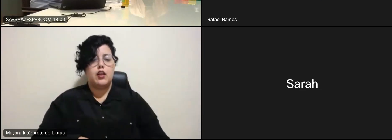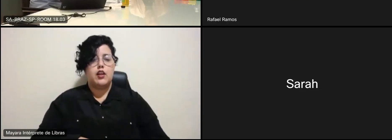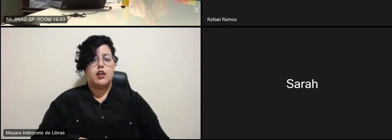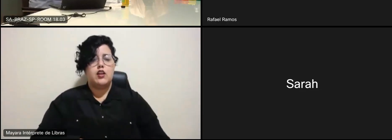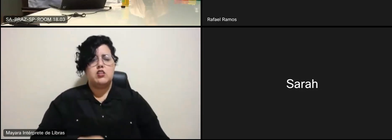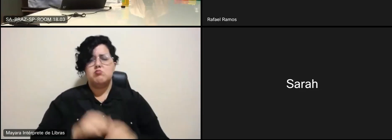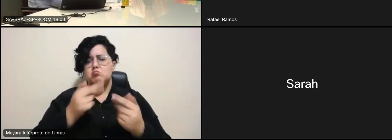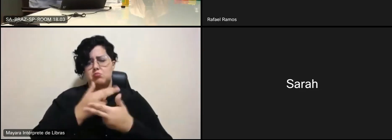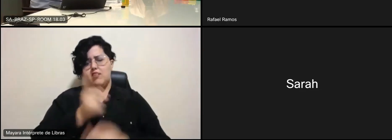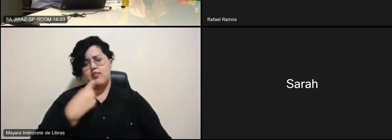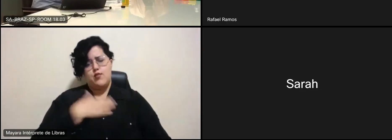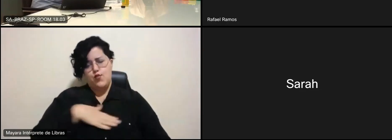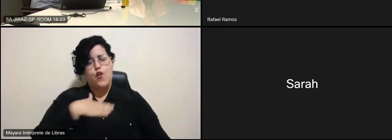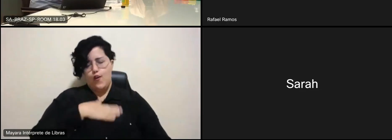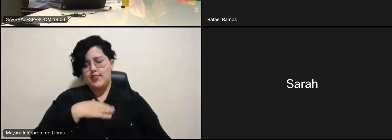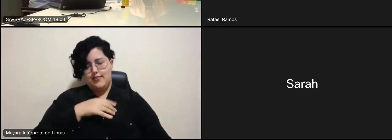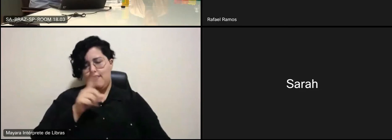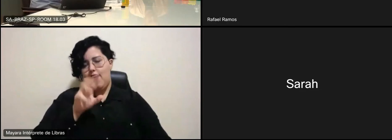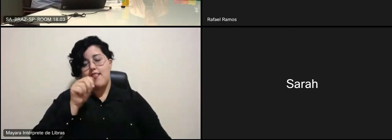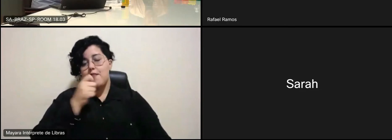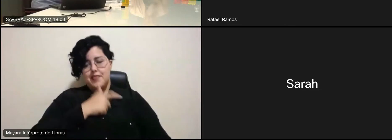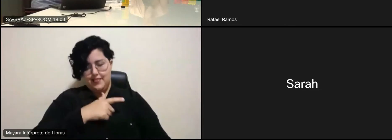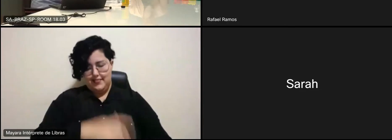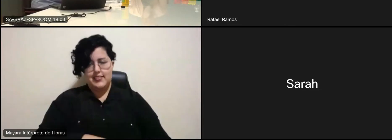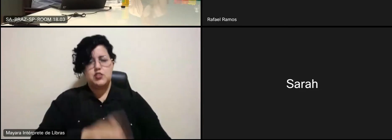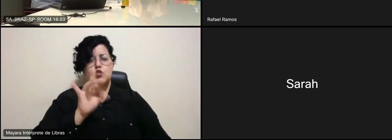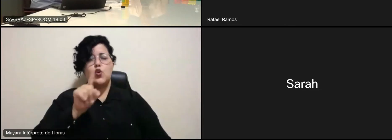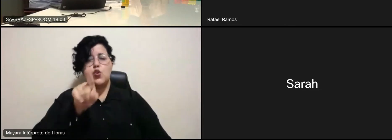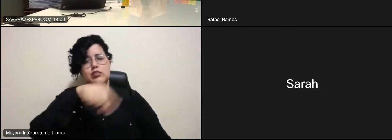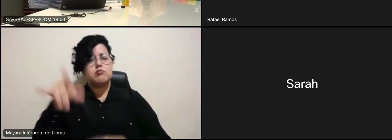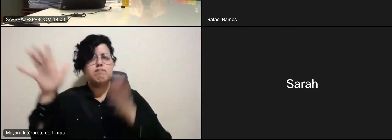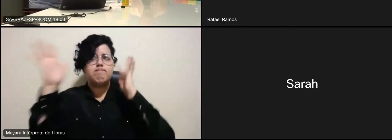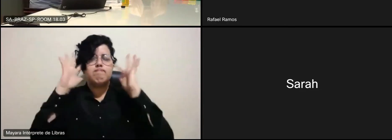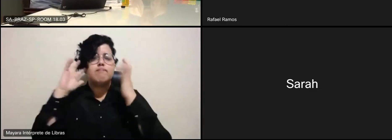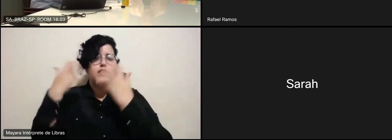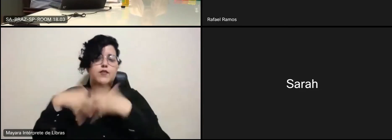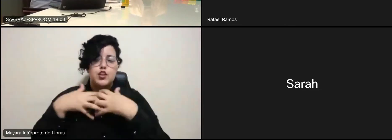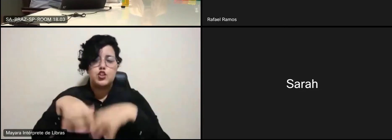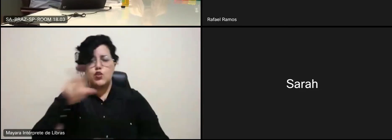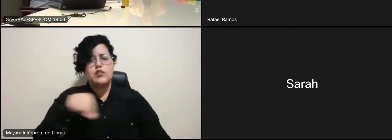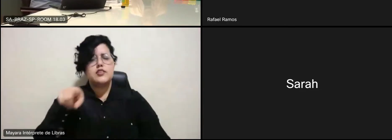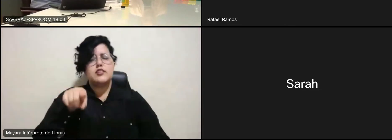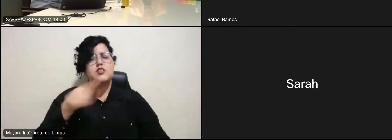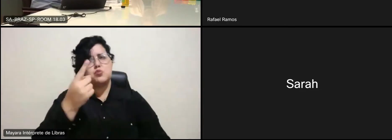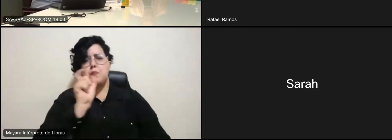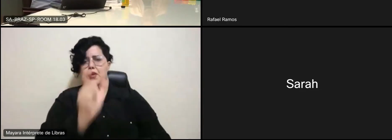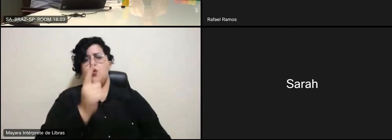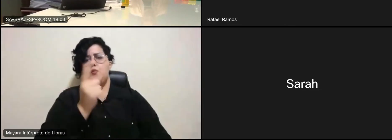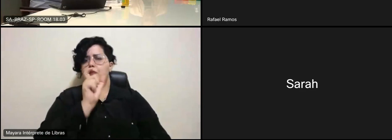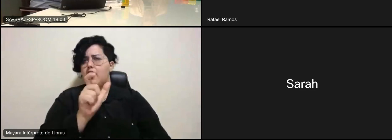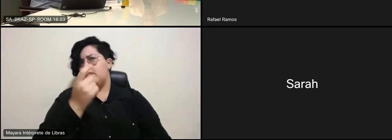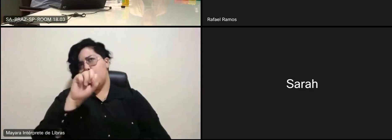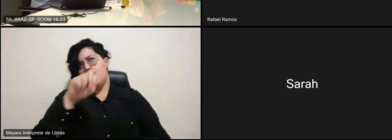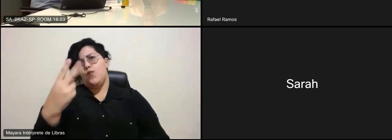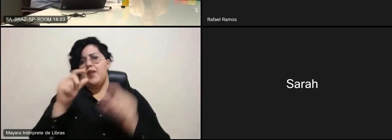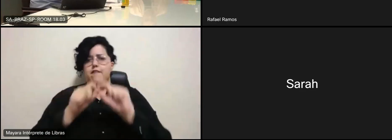coisa de gente que gosta de drama, né? Eu queria puxar aqui só uma reflexão e eu convido vocês, se vocês tiverem também uma palavrinha, uma frase de